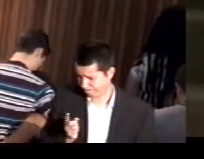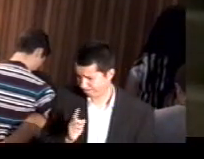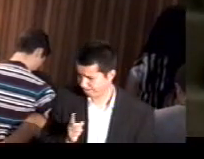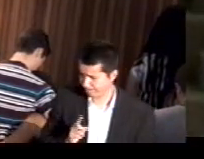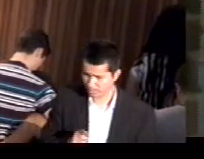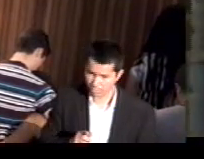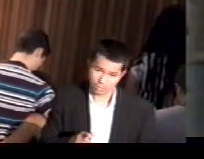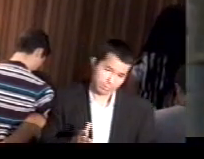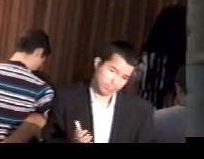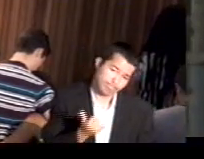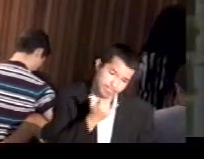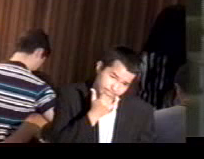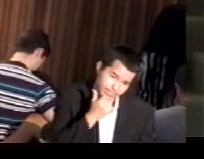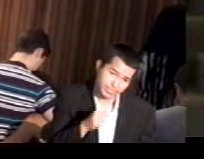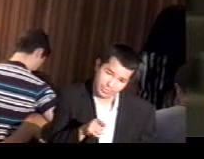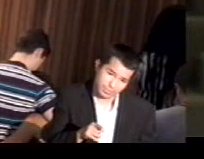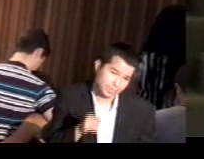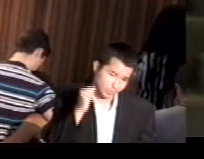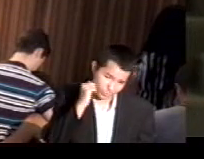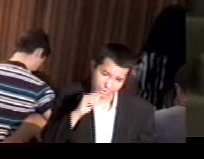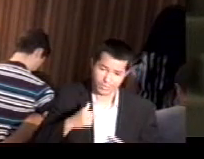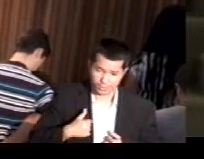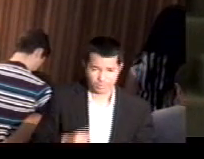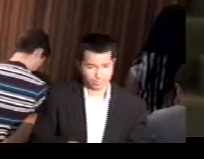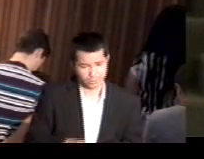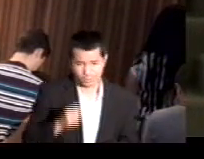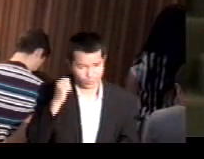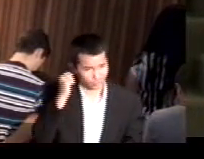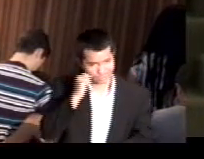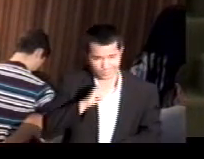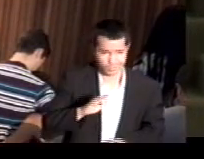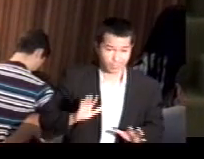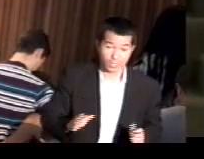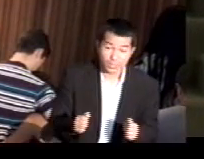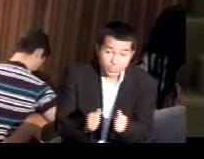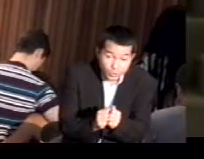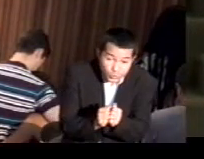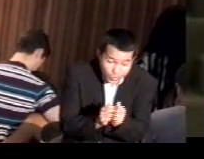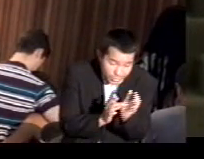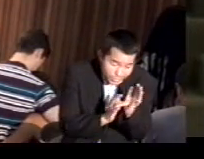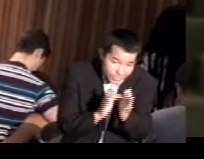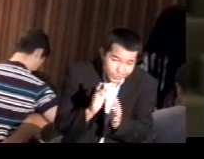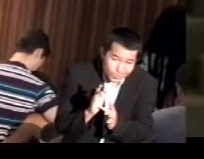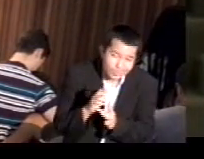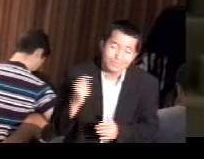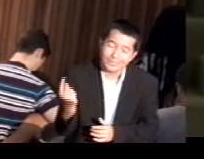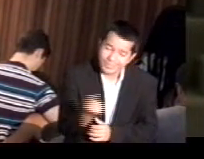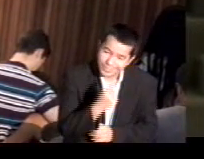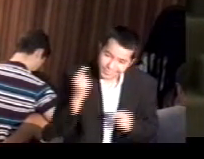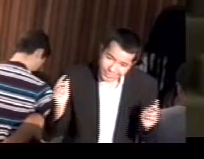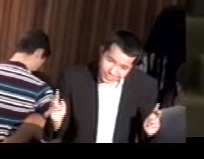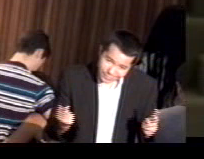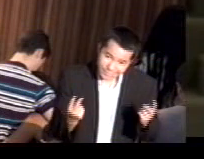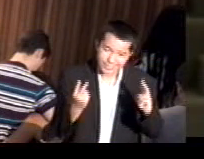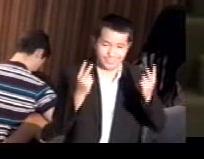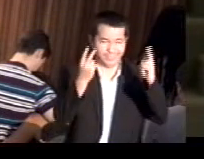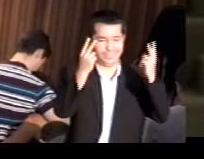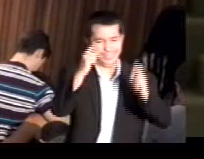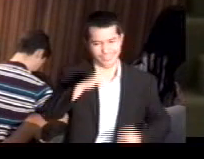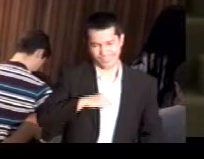são nossos e a gente pede a intervenção do poder do Espírito Santo.